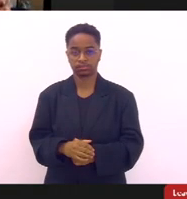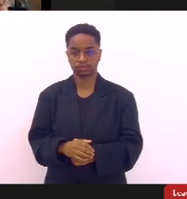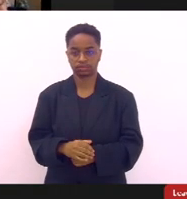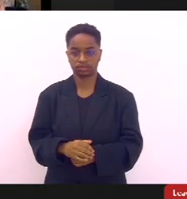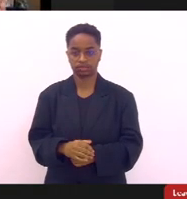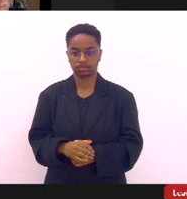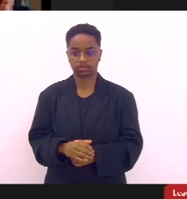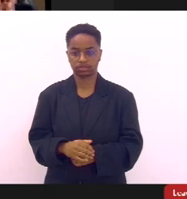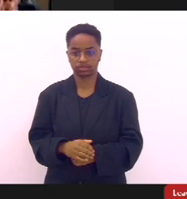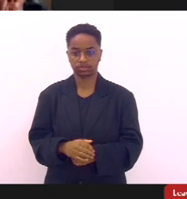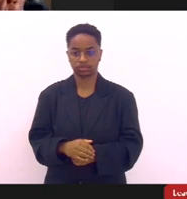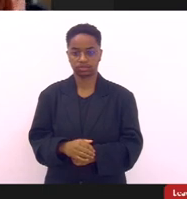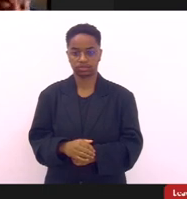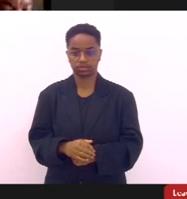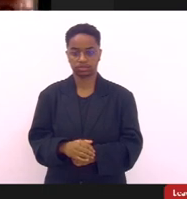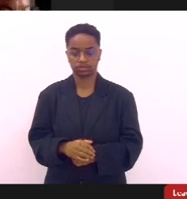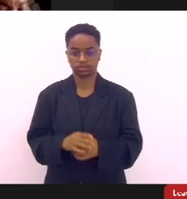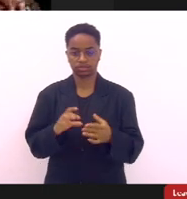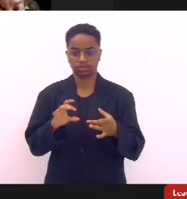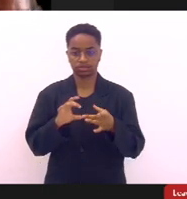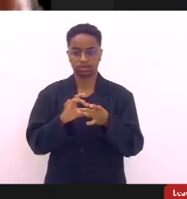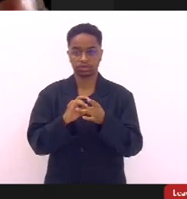é elucidativo em relação